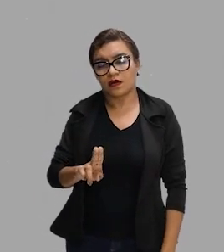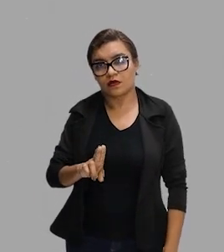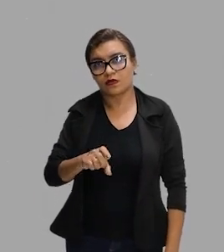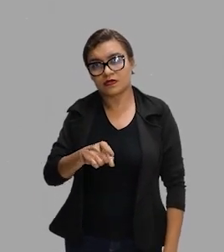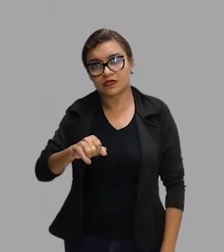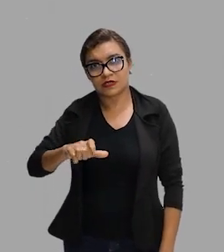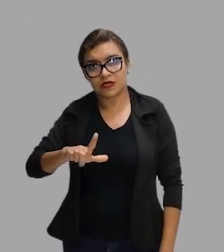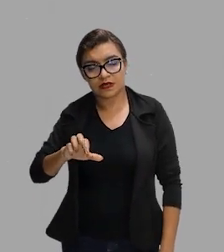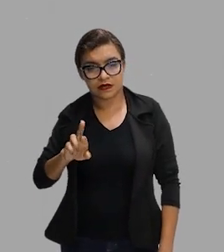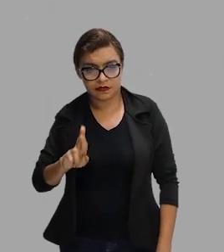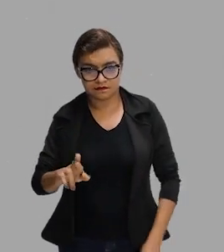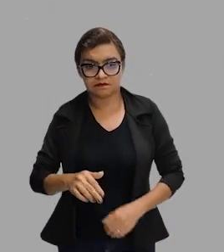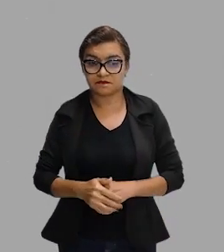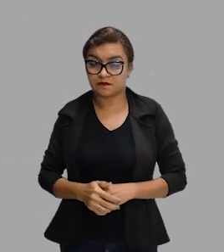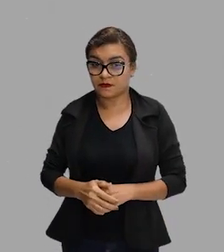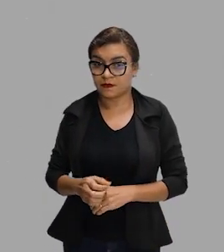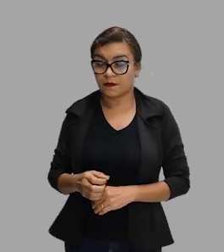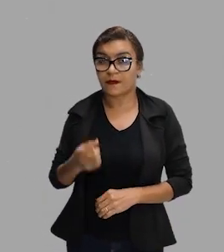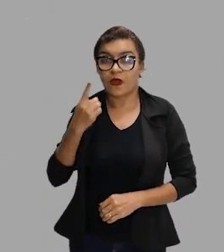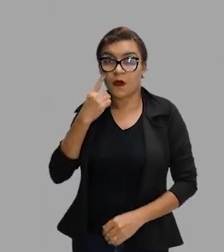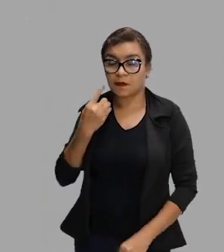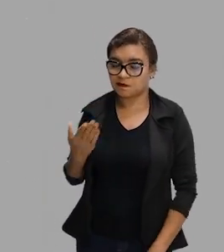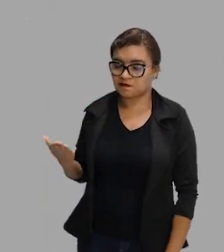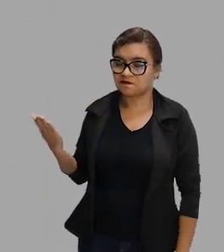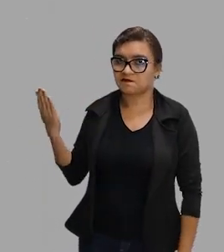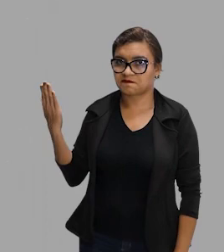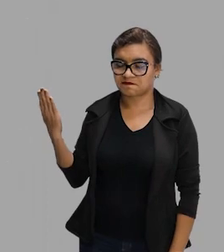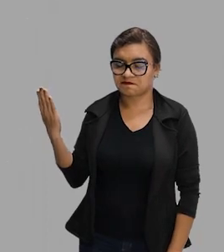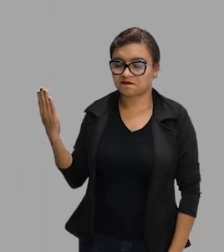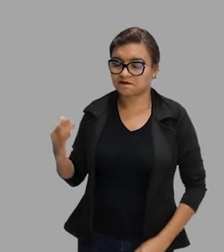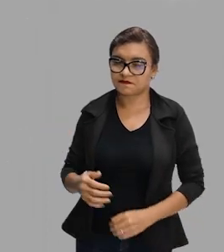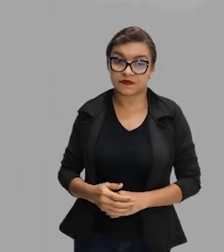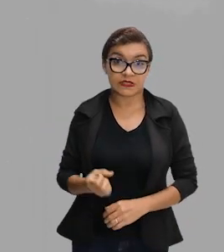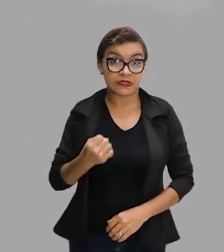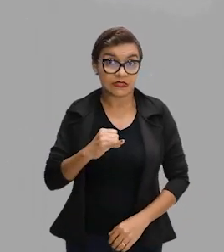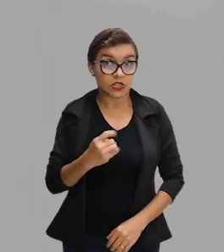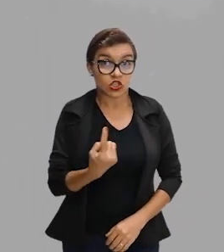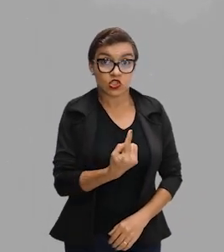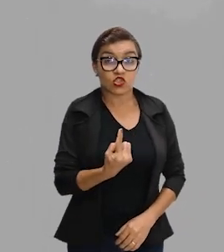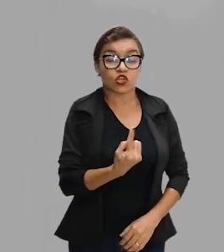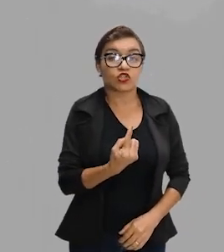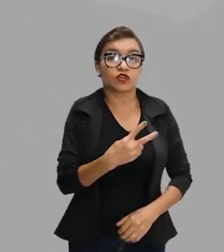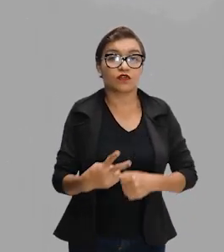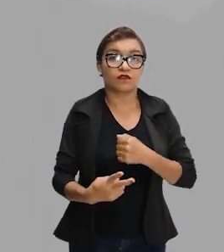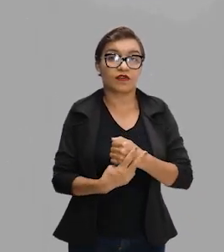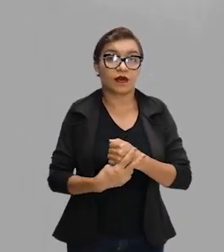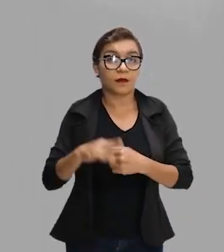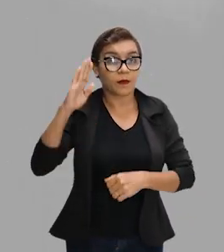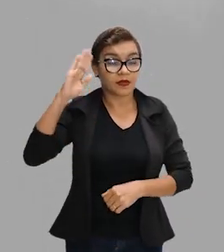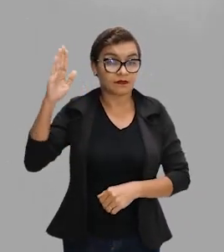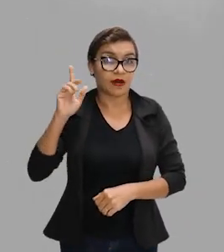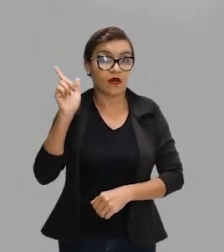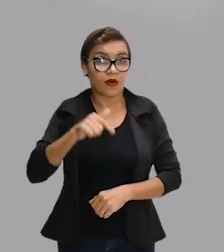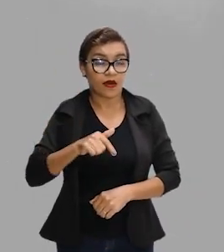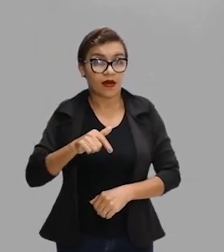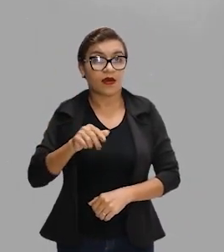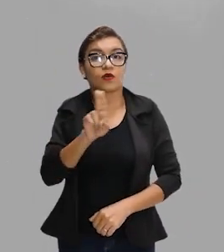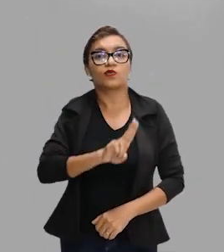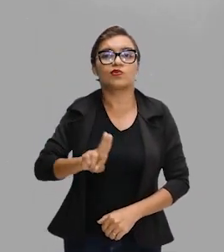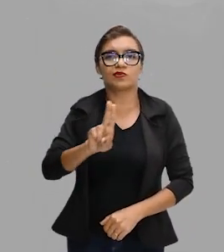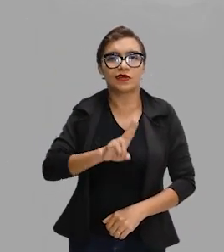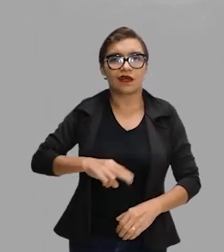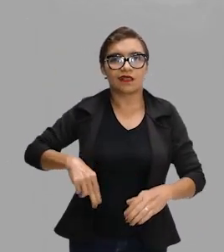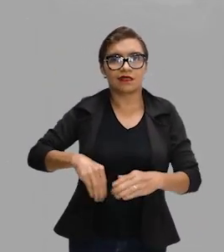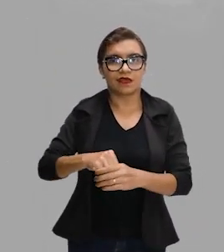aparece solo, o verbo principal está conjugado. Se ele aparece sozinho, o verbo principal está conjugado. Se